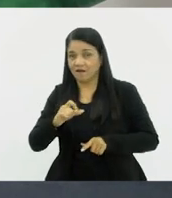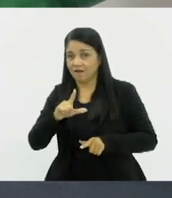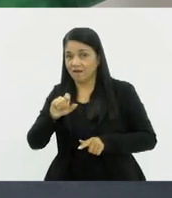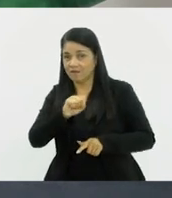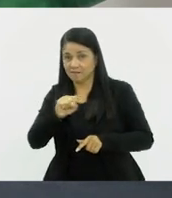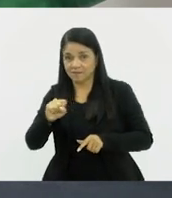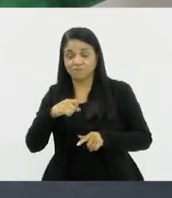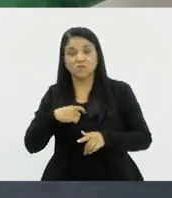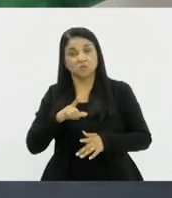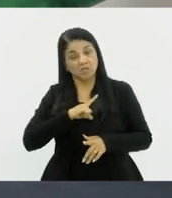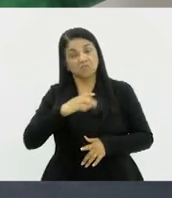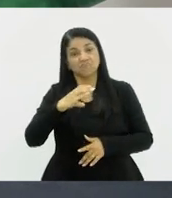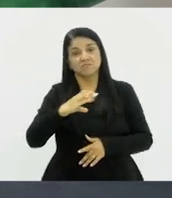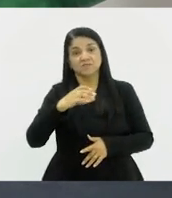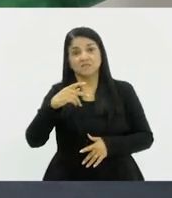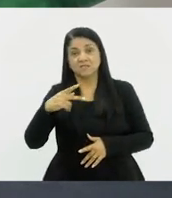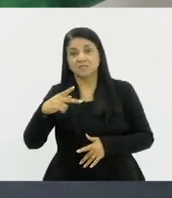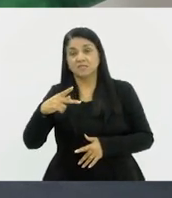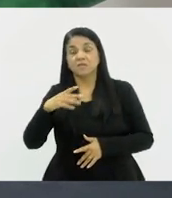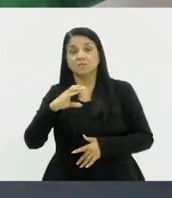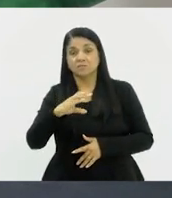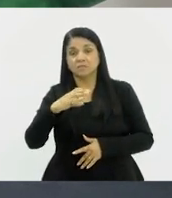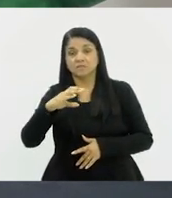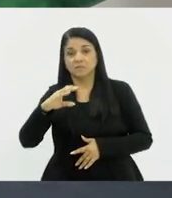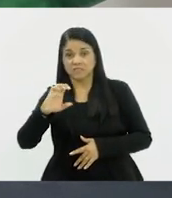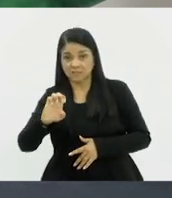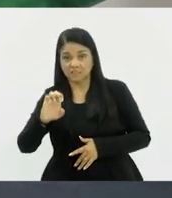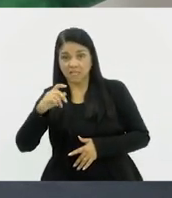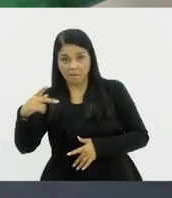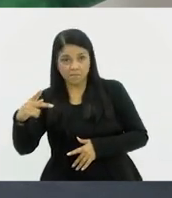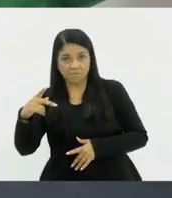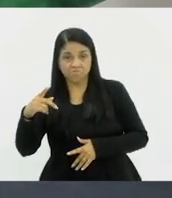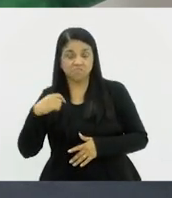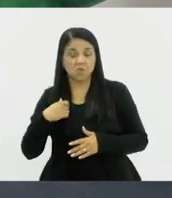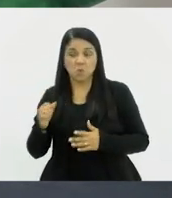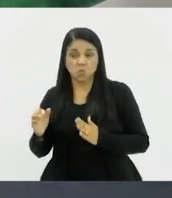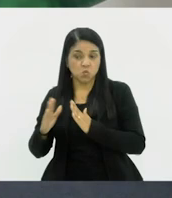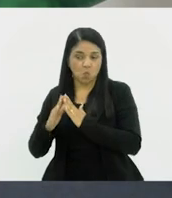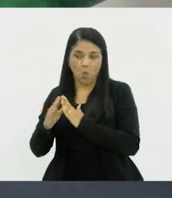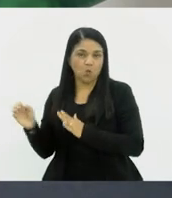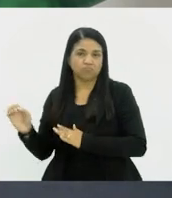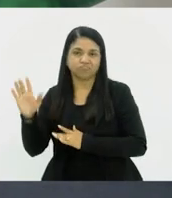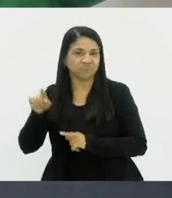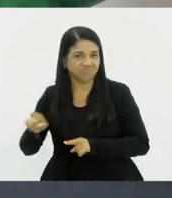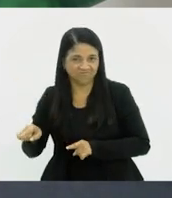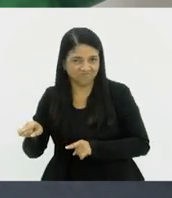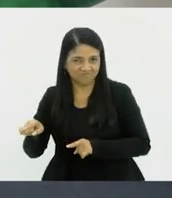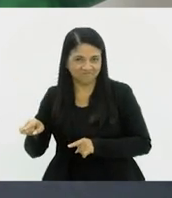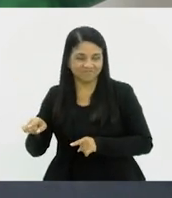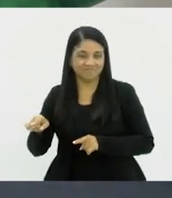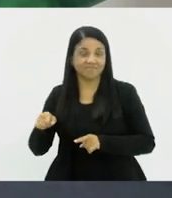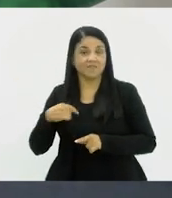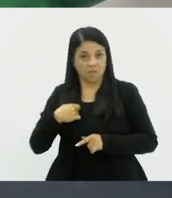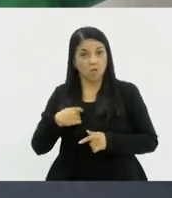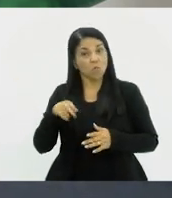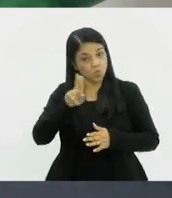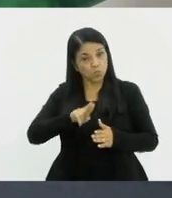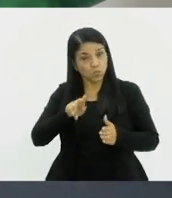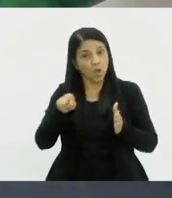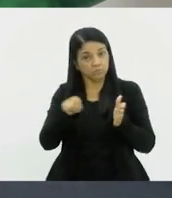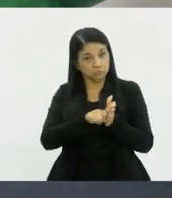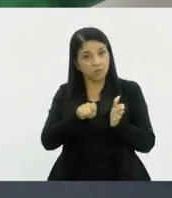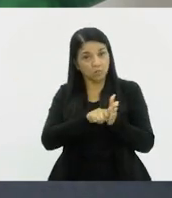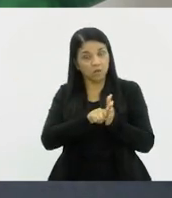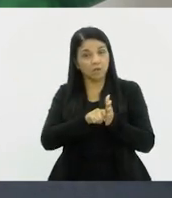CEP específico eu não moro na favela então eh eu sou um usuário de maconha e eu tenho uma autorização para usar